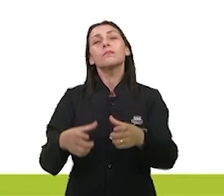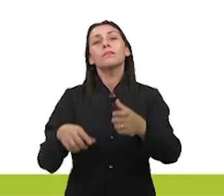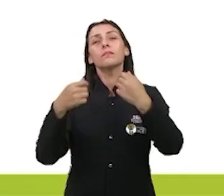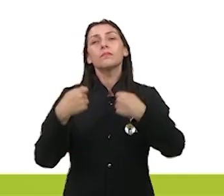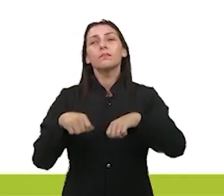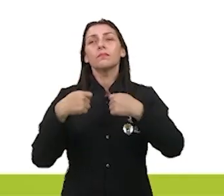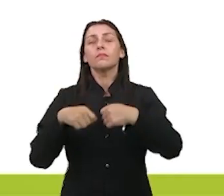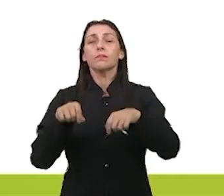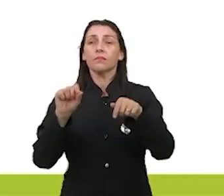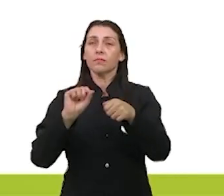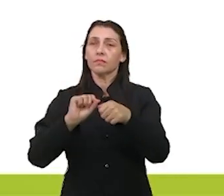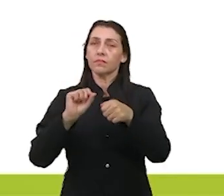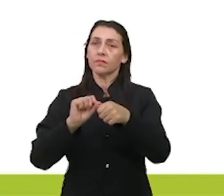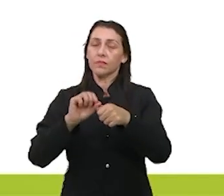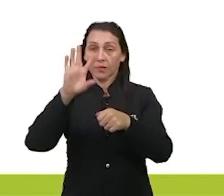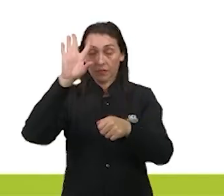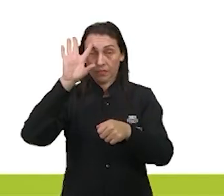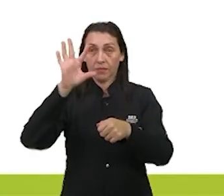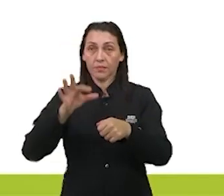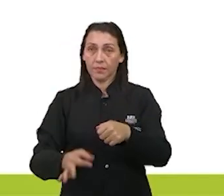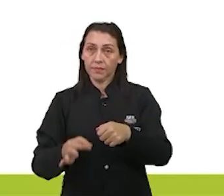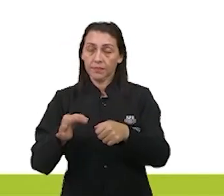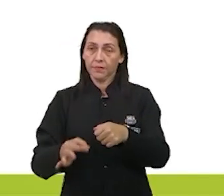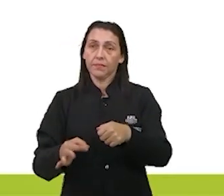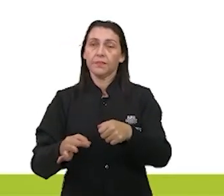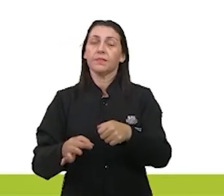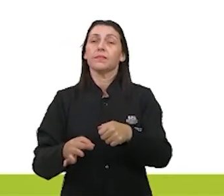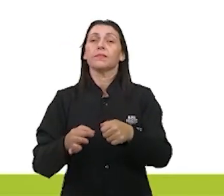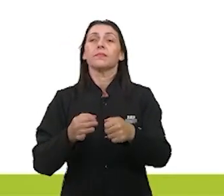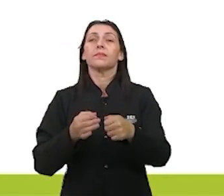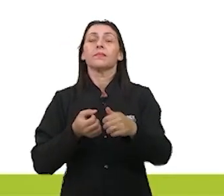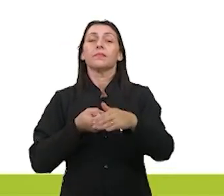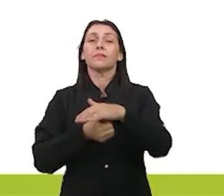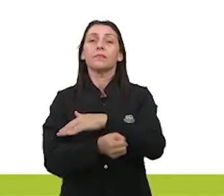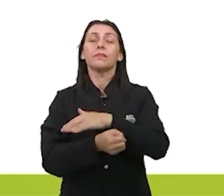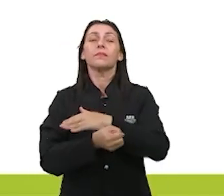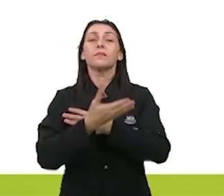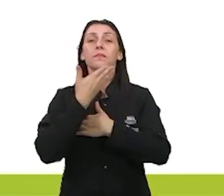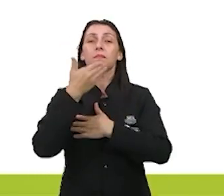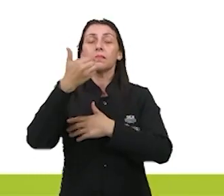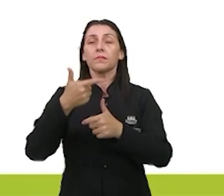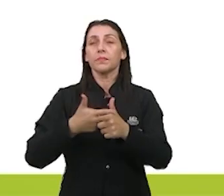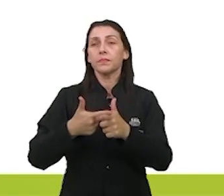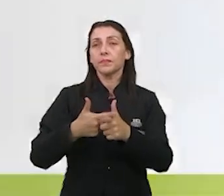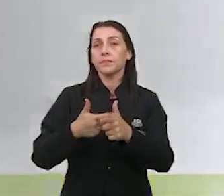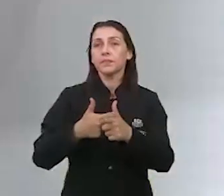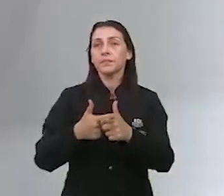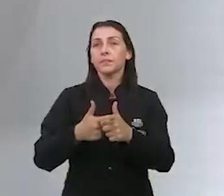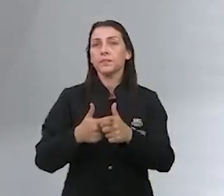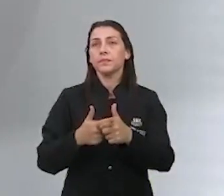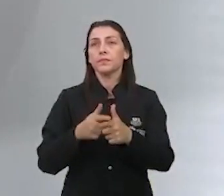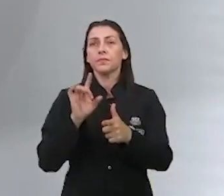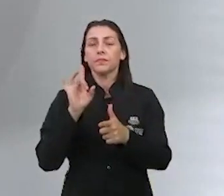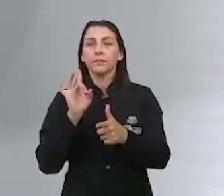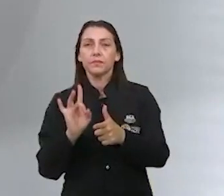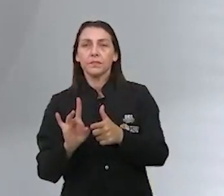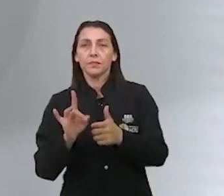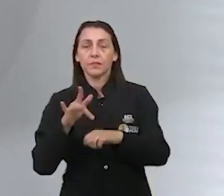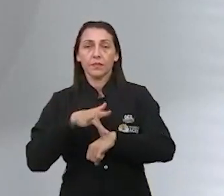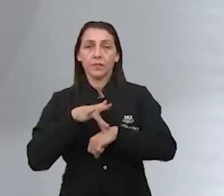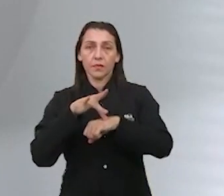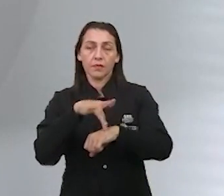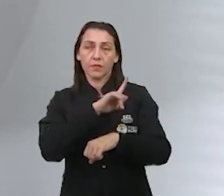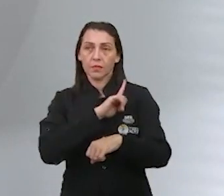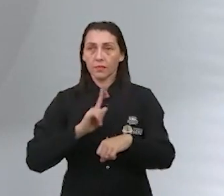ser envolvidas na tomada de decisões e na implementação de soluções. Gente, não adianta a gente colocar a culpa apenas